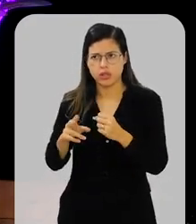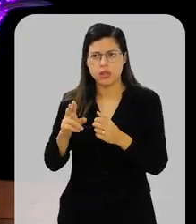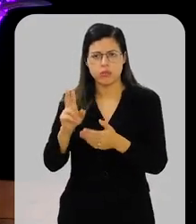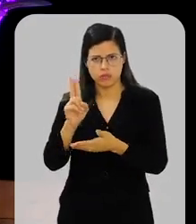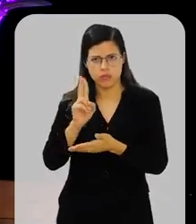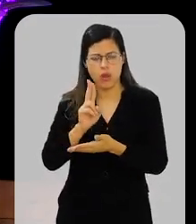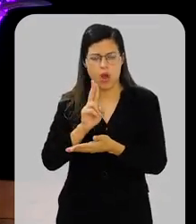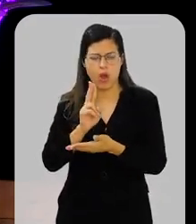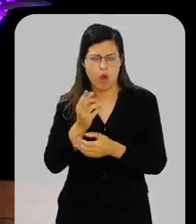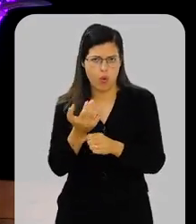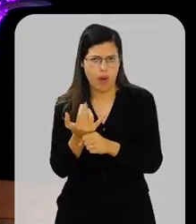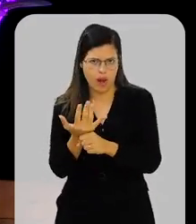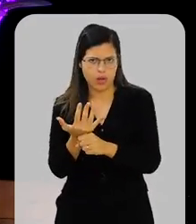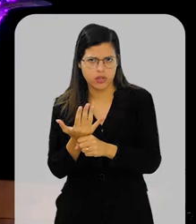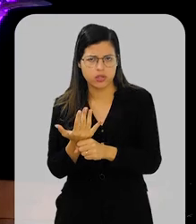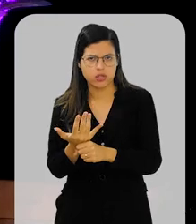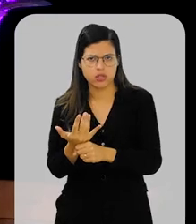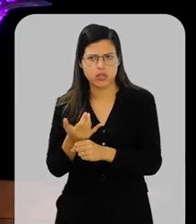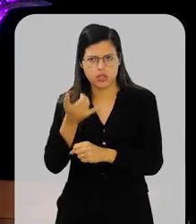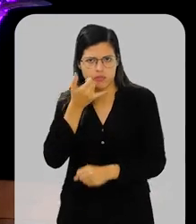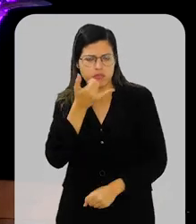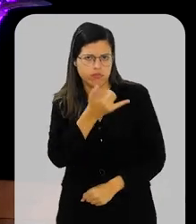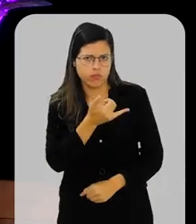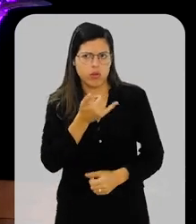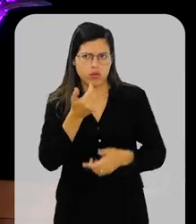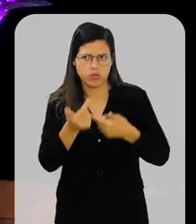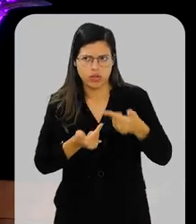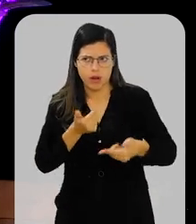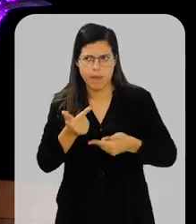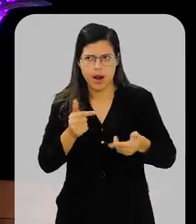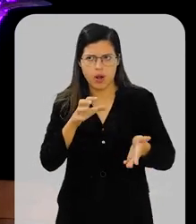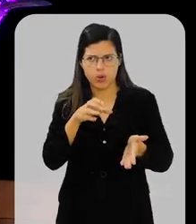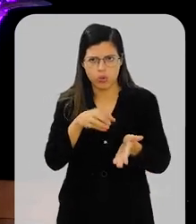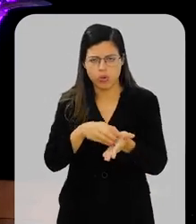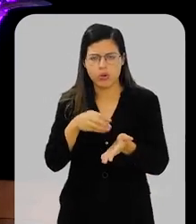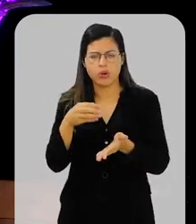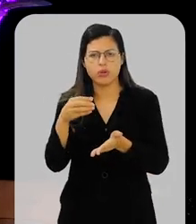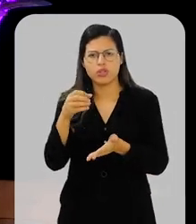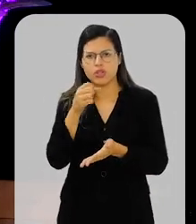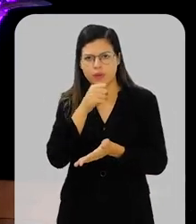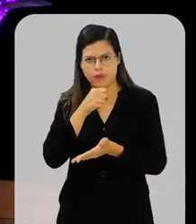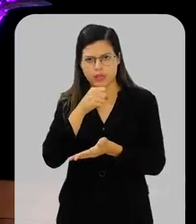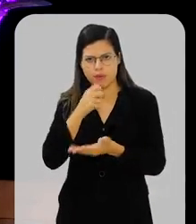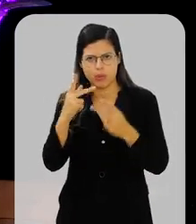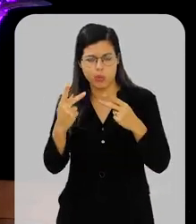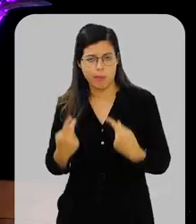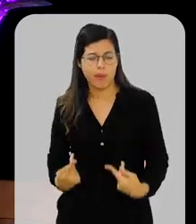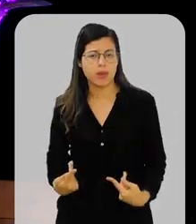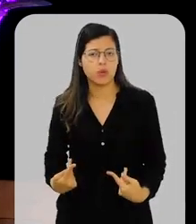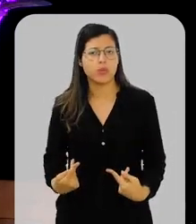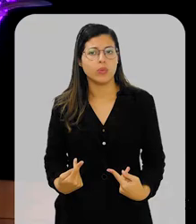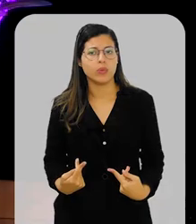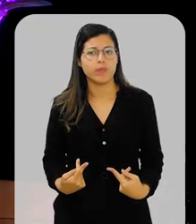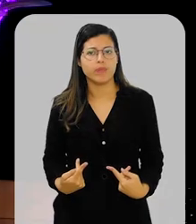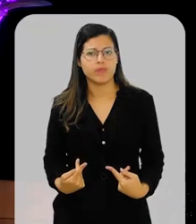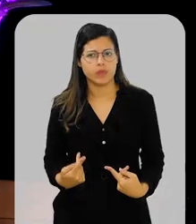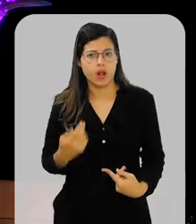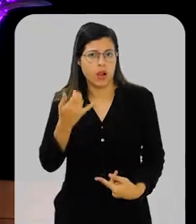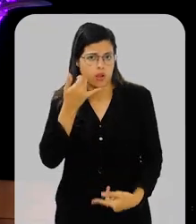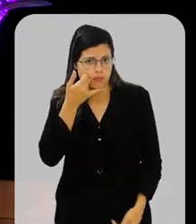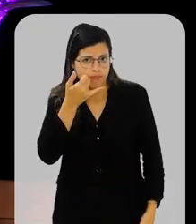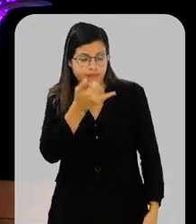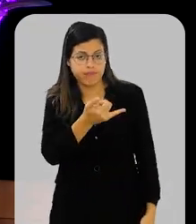Disque 100 na Universidade do Estado do Rio de Janeiro, onde eu desenvolvo meu trabalho no Núcleo de Envelhecimento Humano,